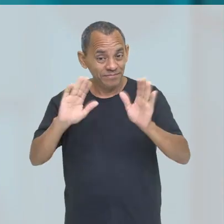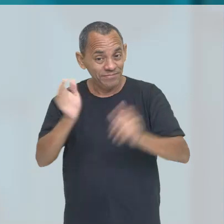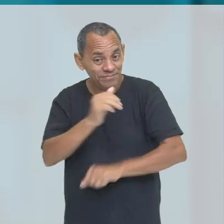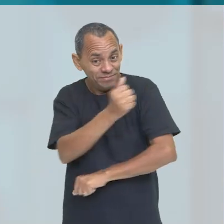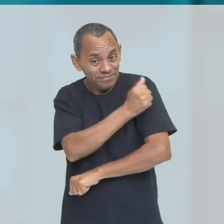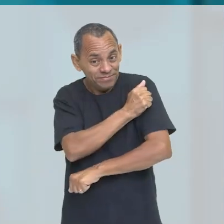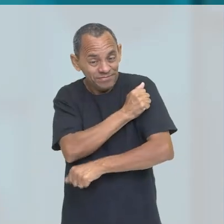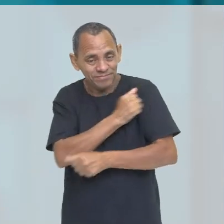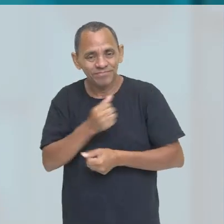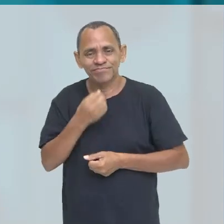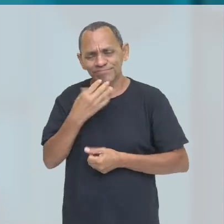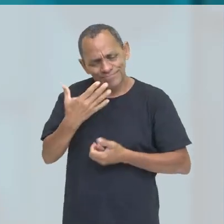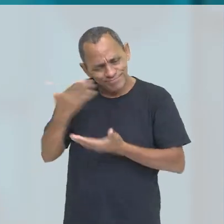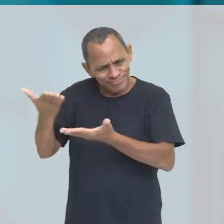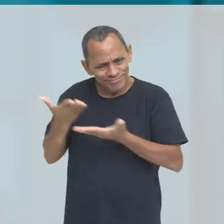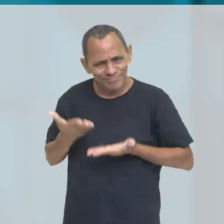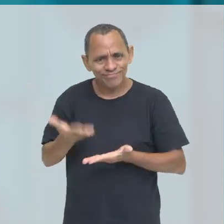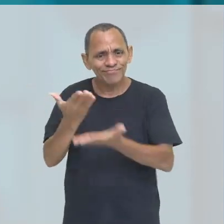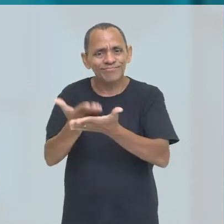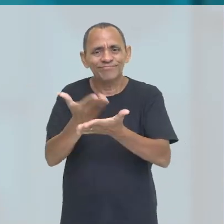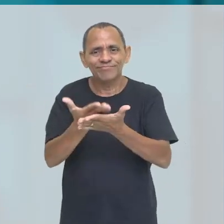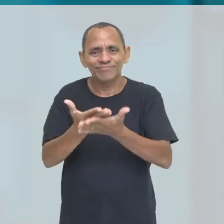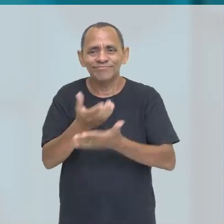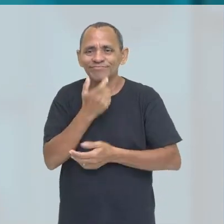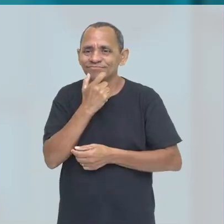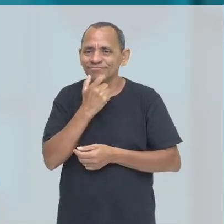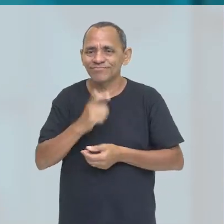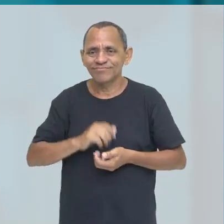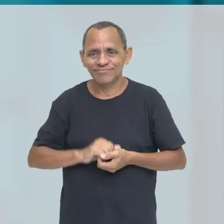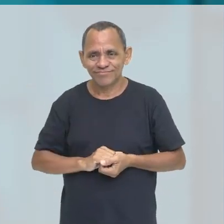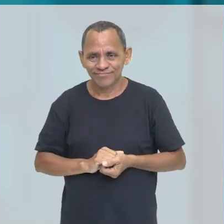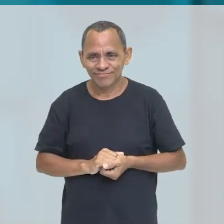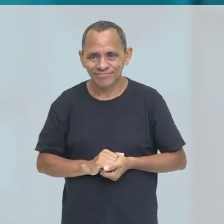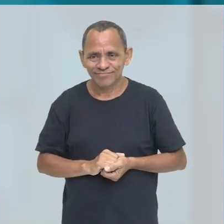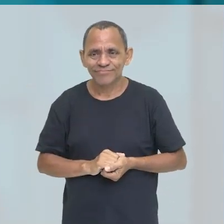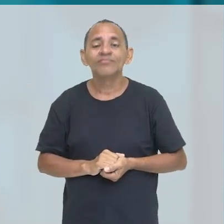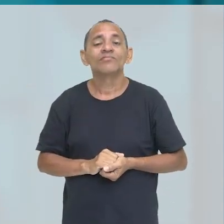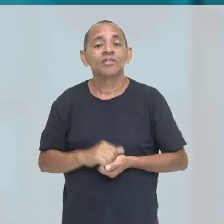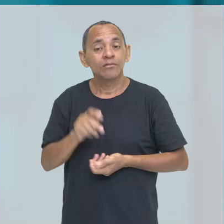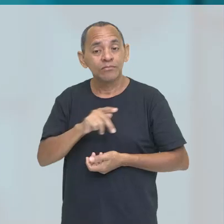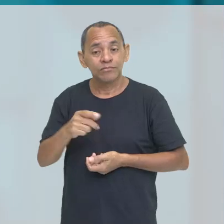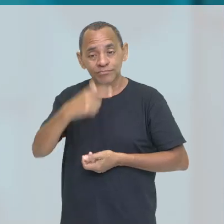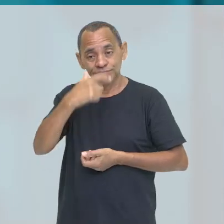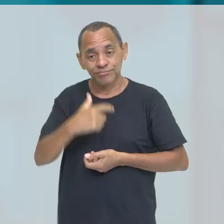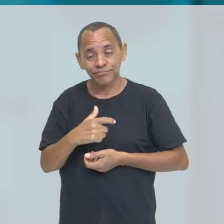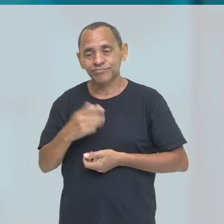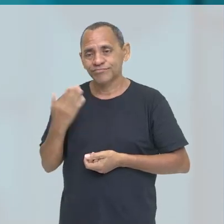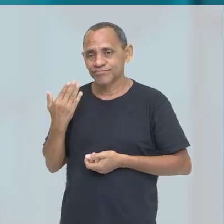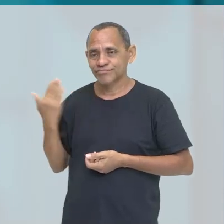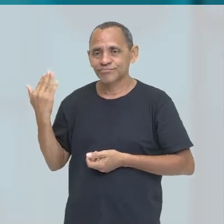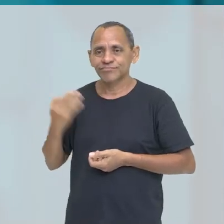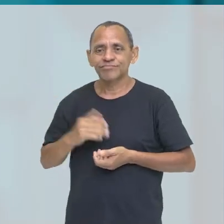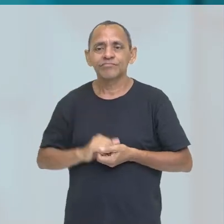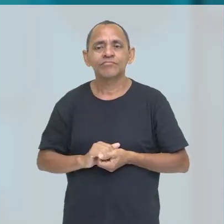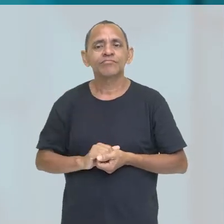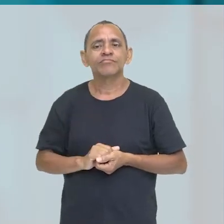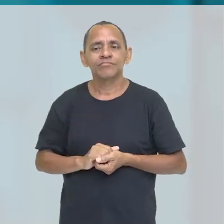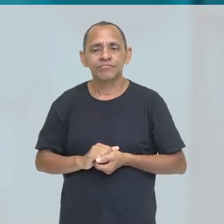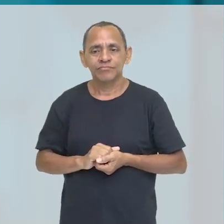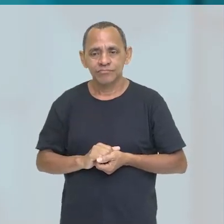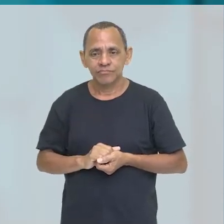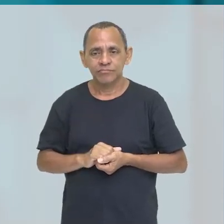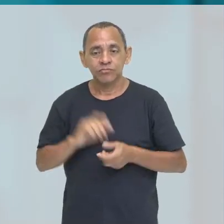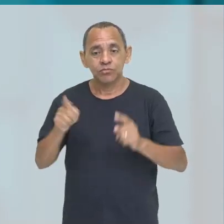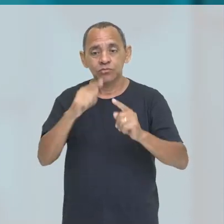Hello students, welcome! Bem-vindos à nossa aula de língua inglesa. Eu sou o Teacher Ademir Ribeiro e eu vou ficar com vocês aí ao longo dessa aula.